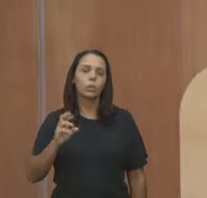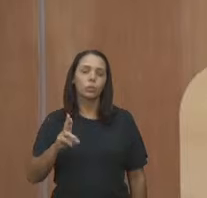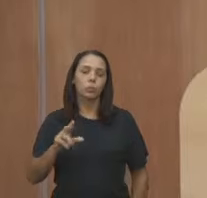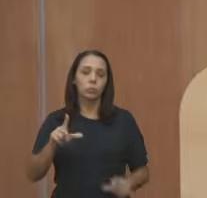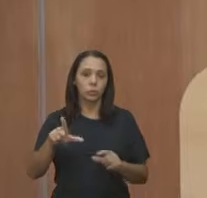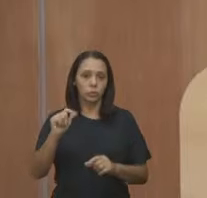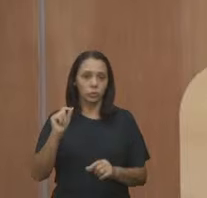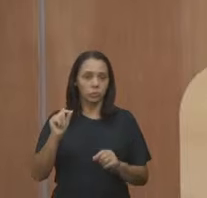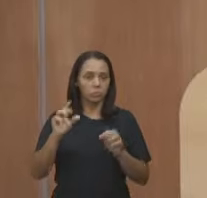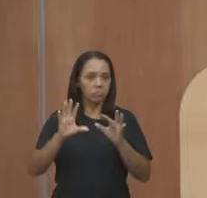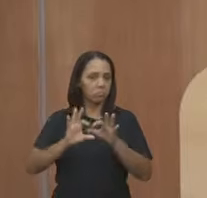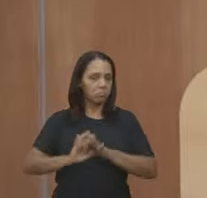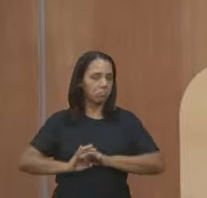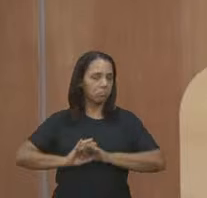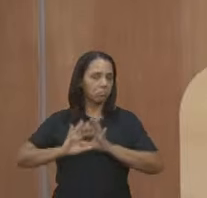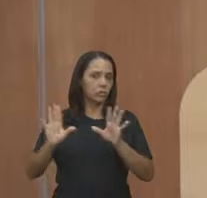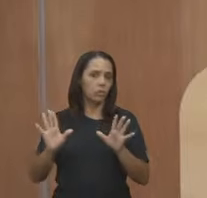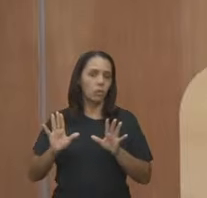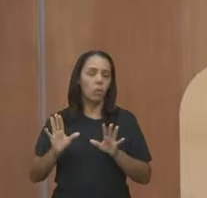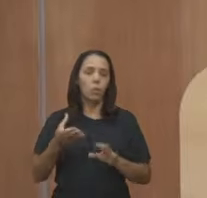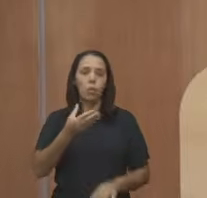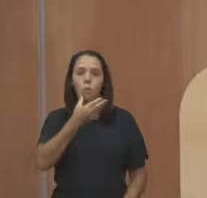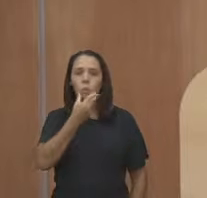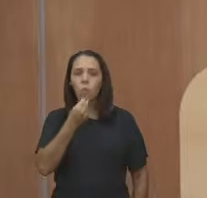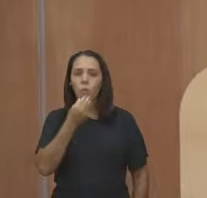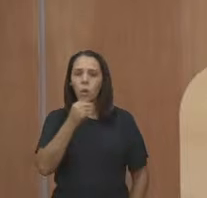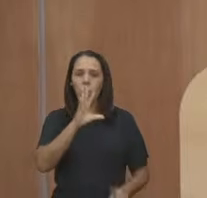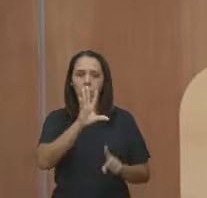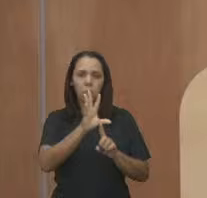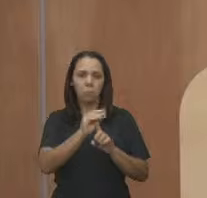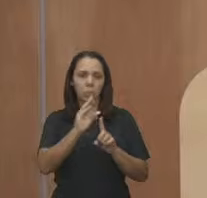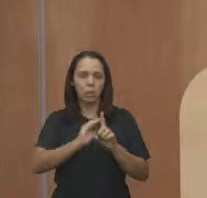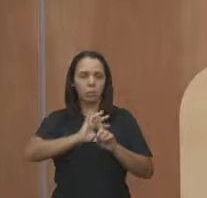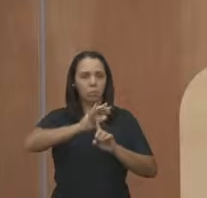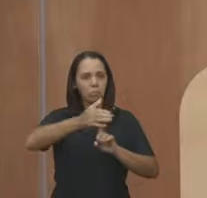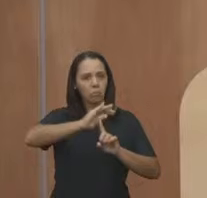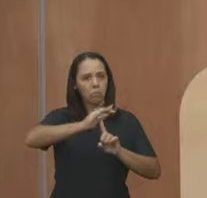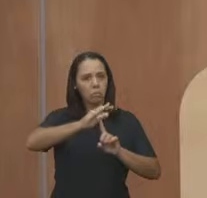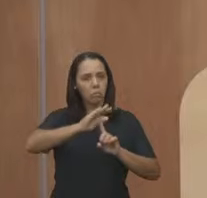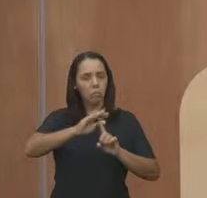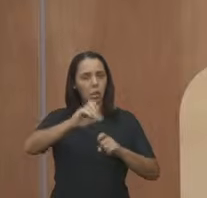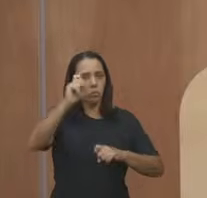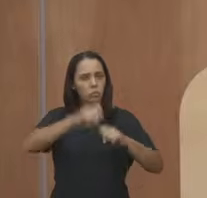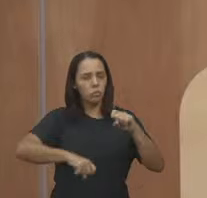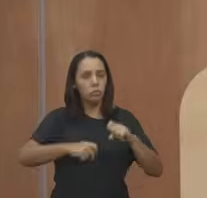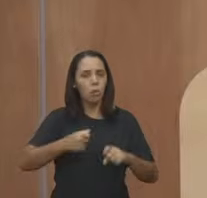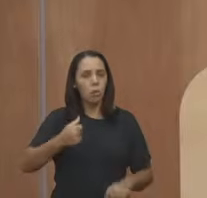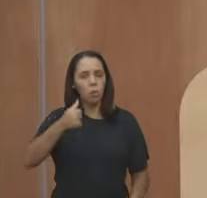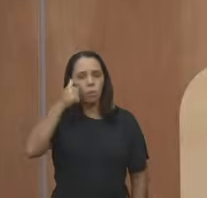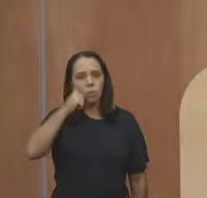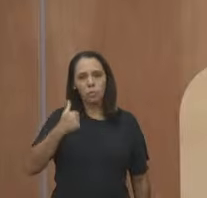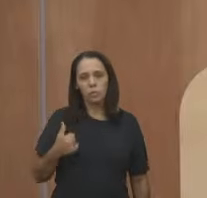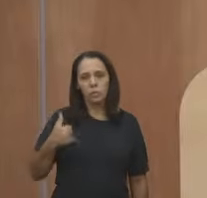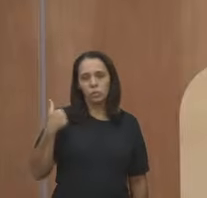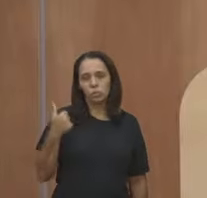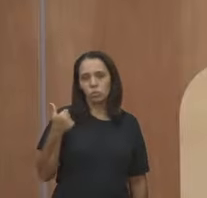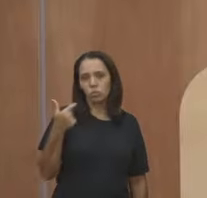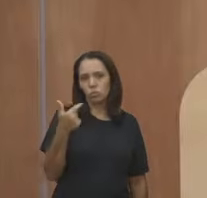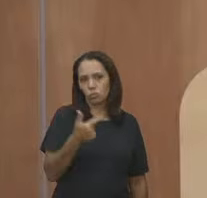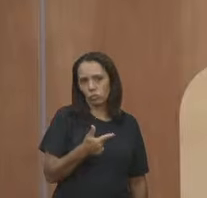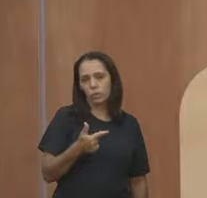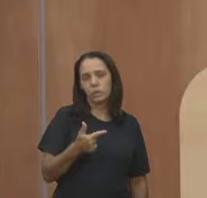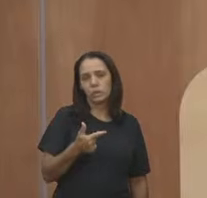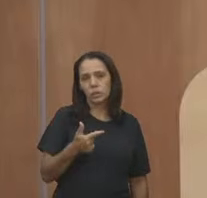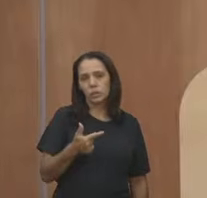absolver um estuprador, um pedófilo, que estuprou uma garota de 12 anos, fundamentando a